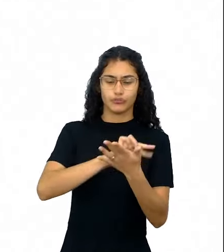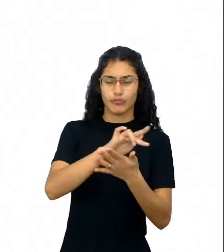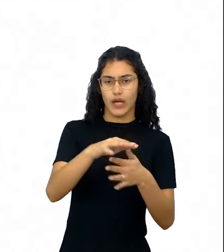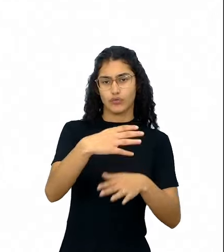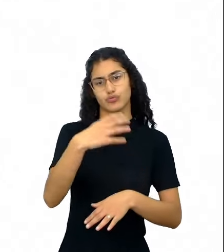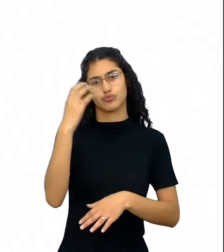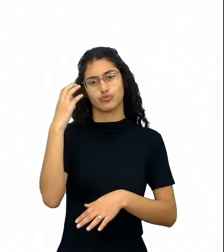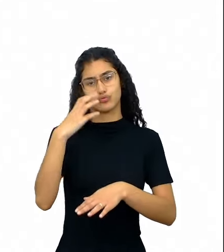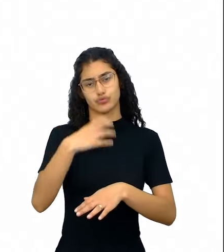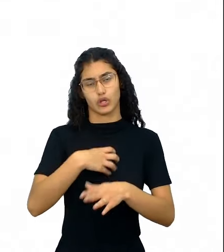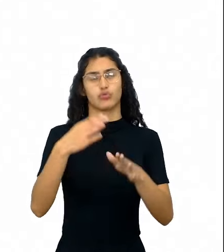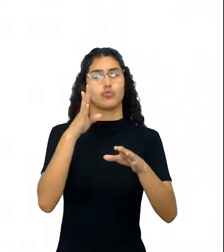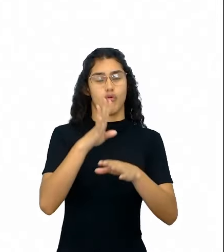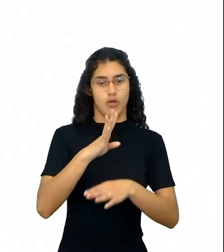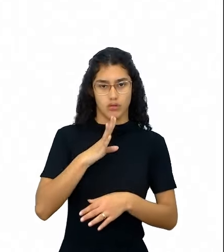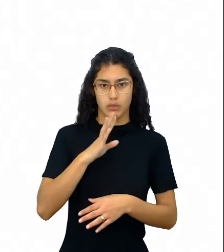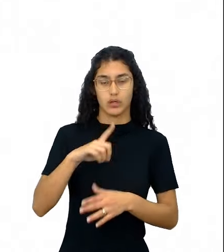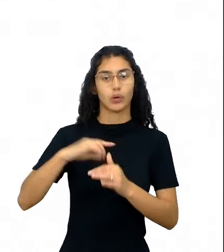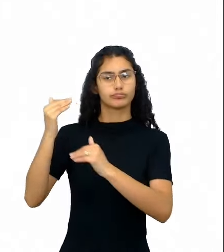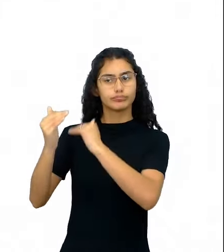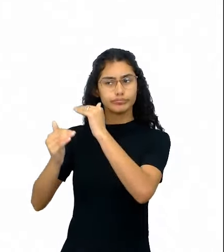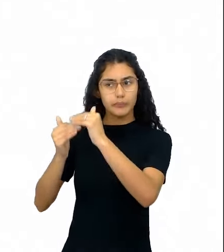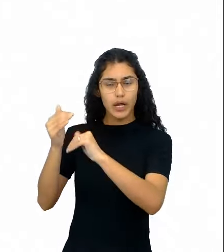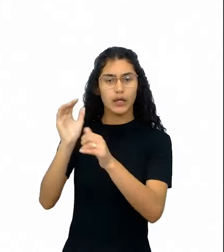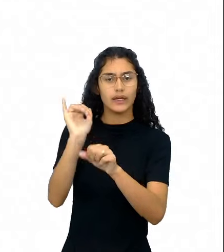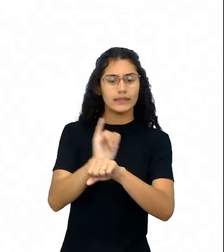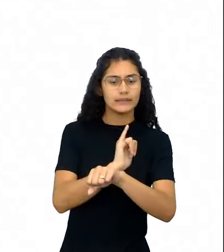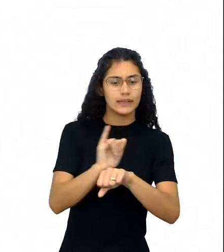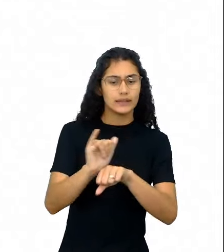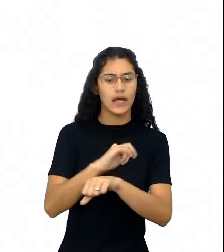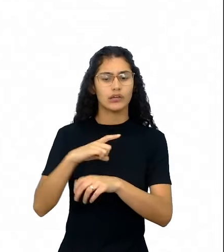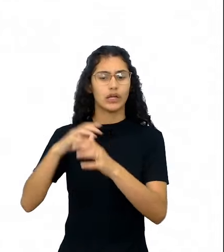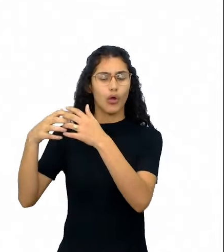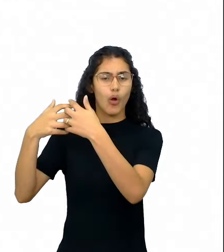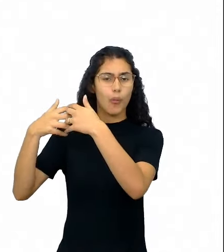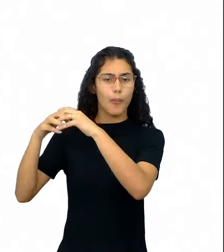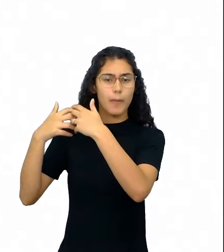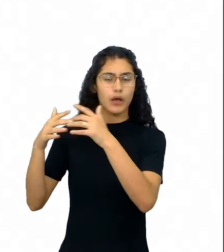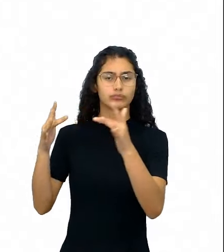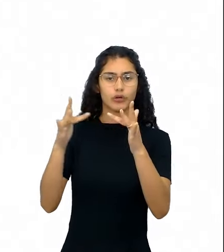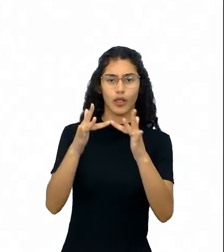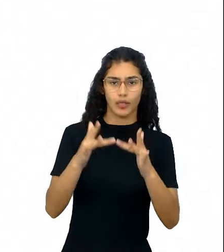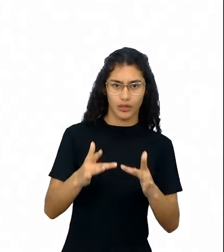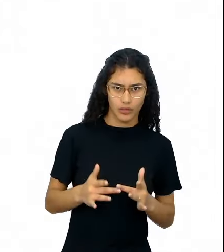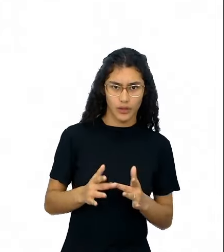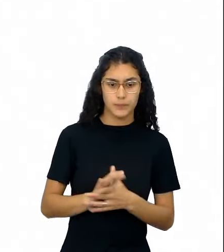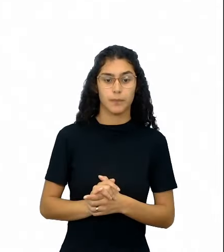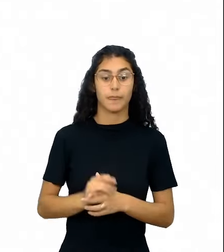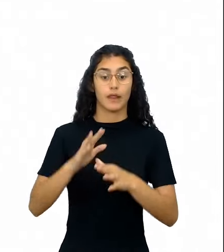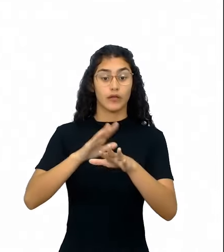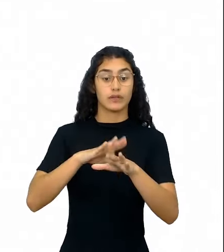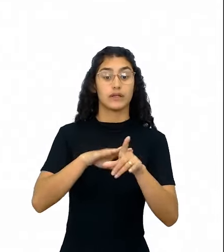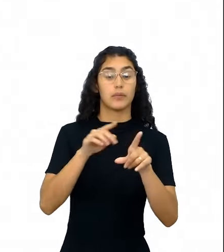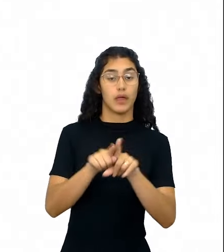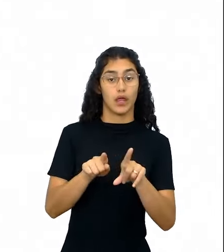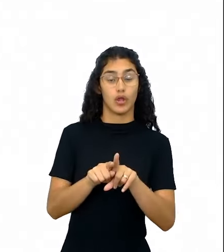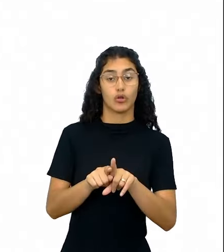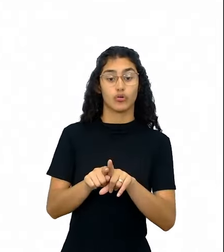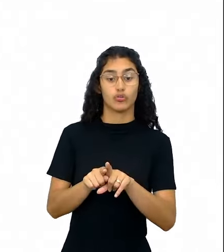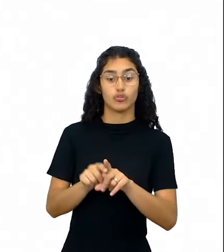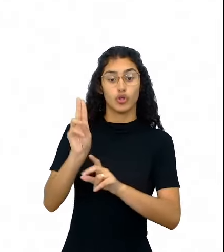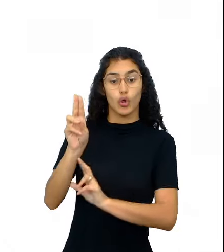de conhecimento e a ativação de processos e estratégias cognitivas interacionais. A construção de um